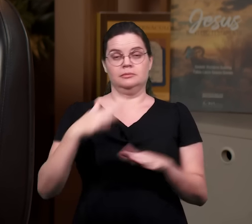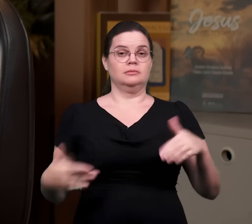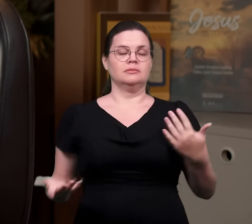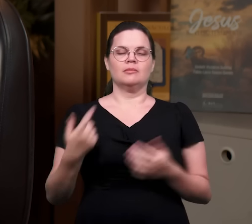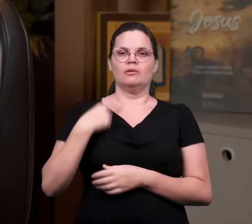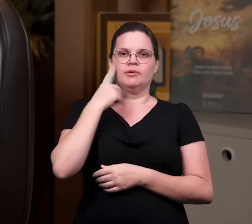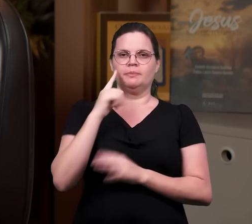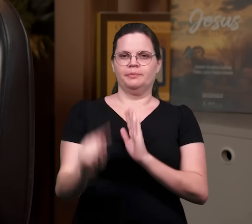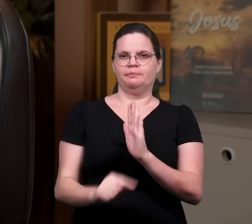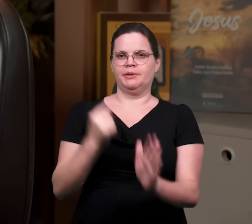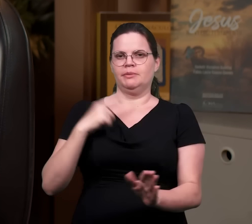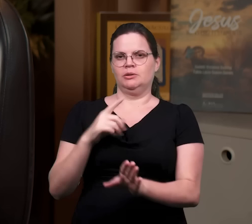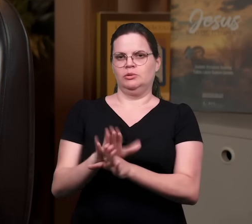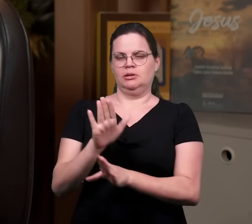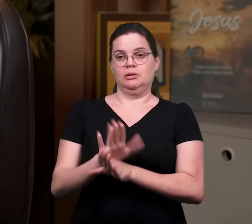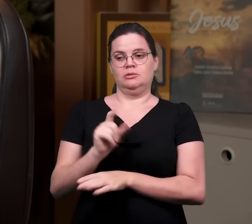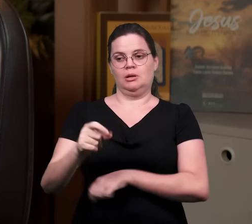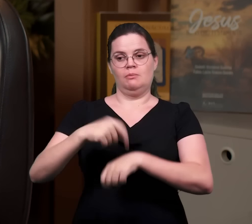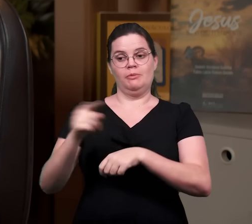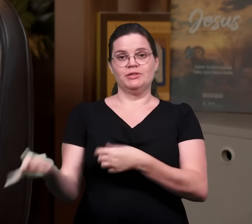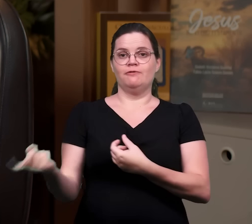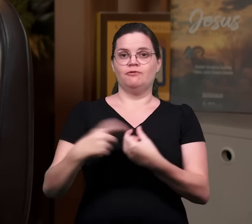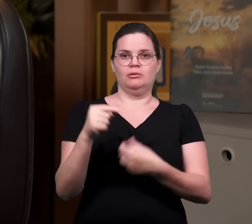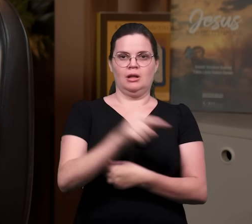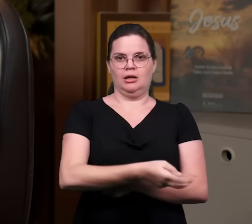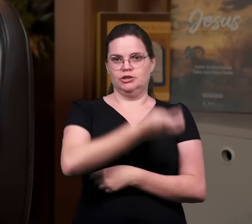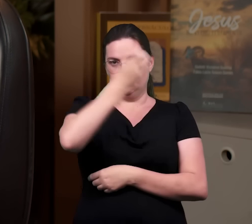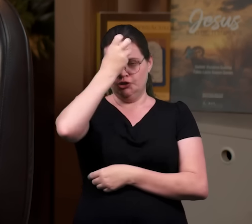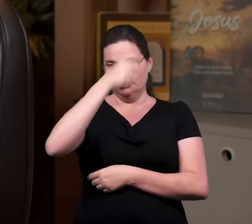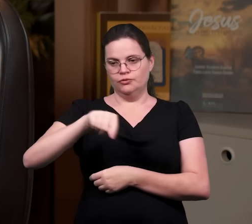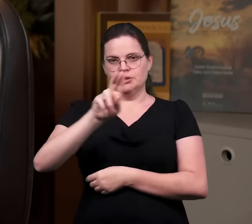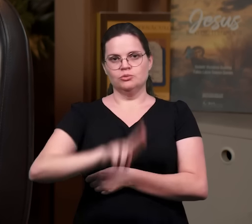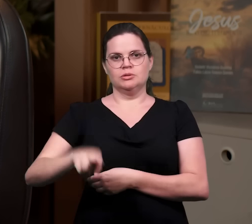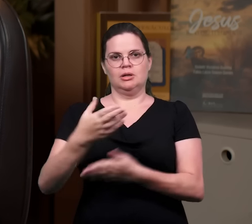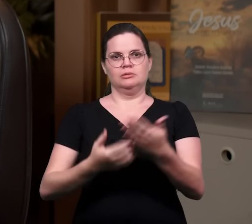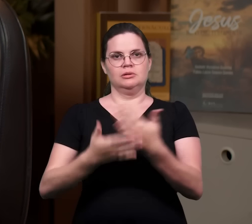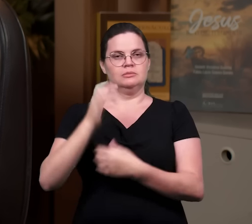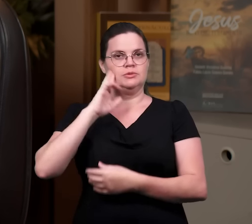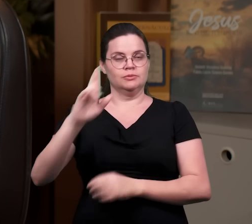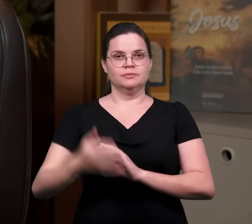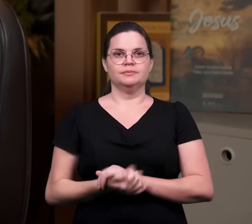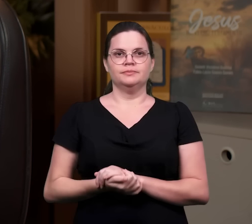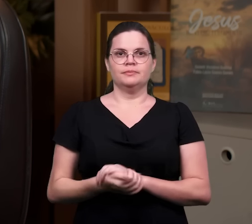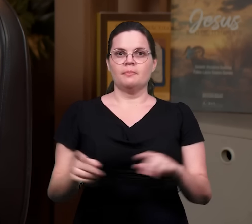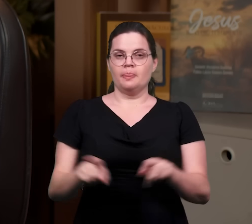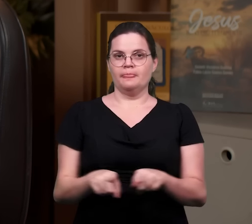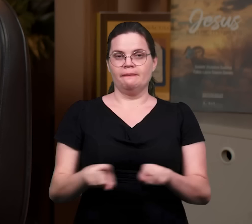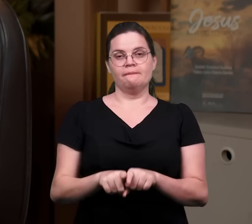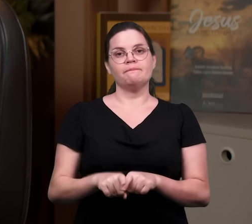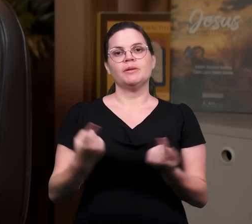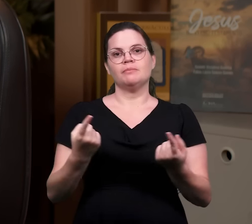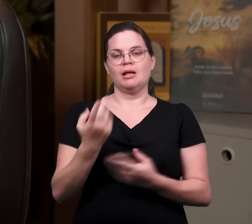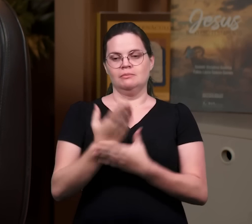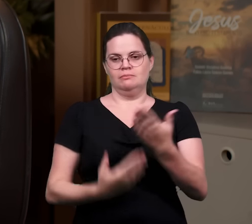primeiro foi a orientação, para que quando ele voltasse ao Egito, ele pudesse ser usado nas mãos do Senhor. E nas